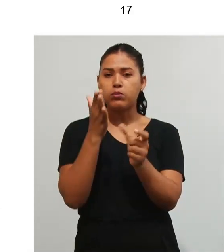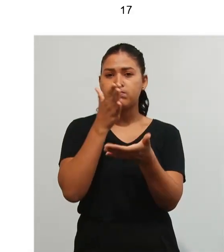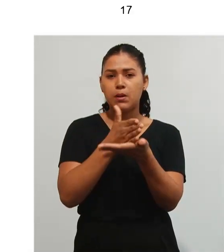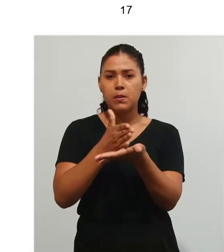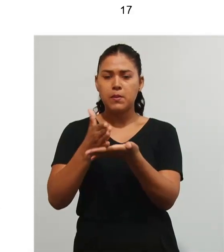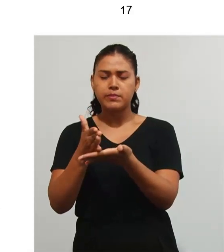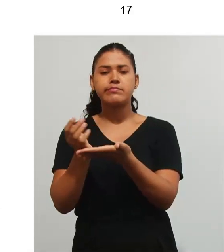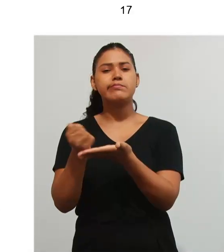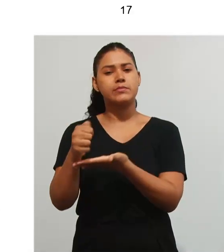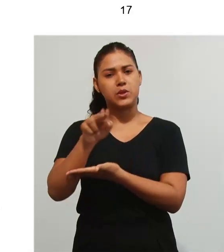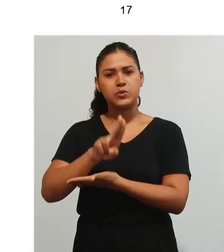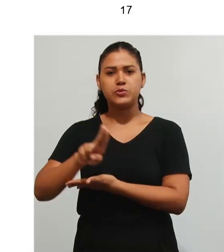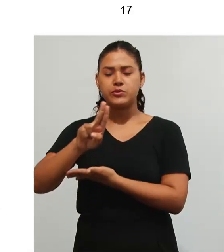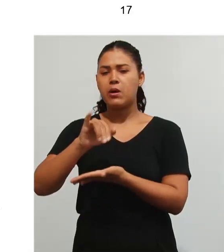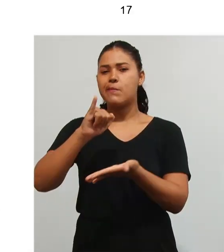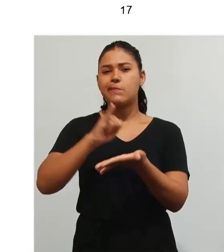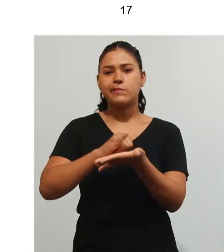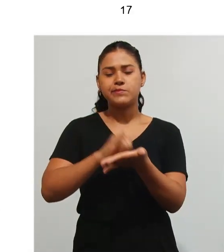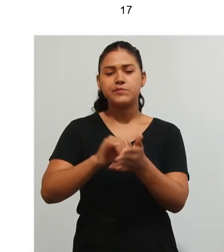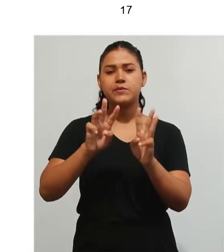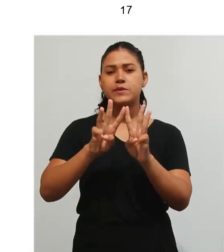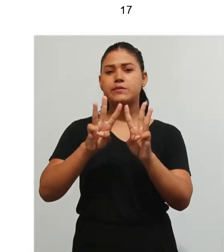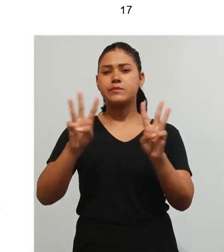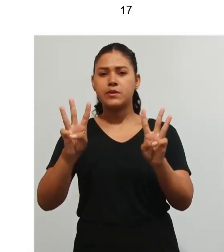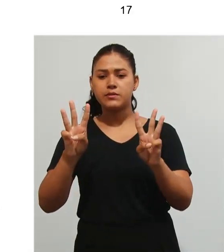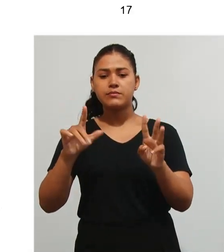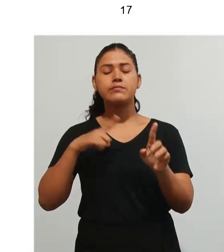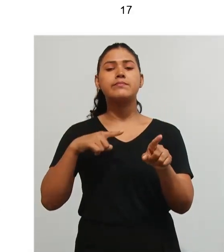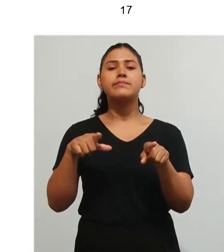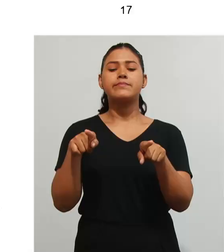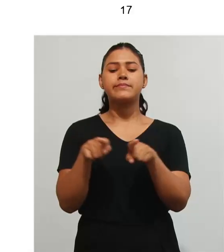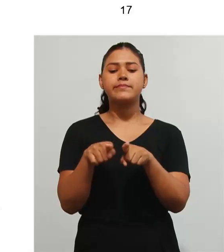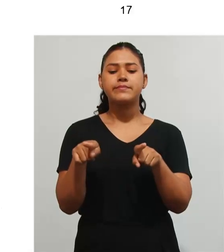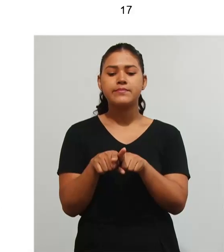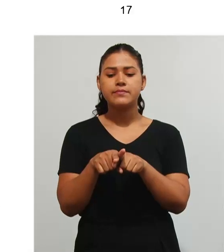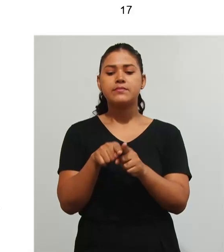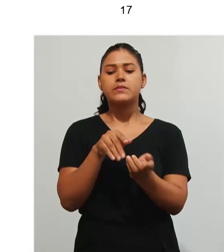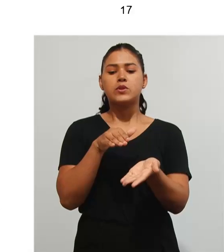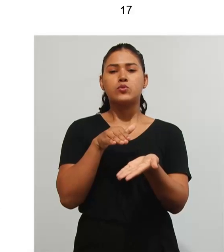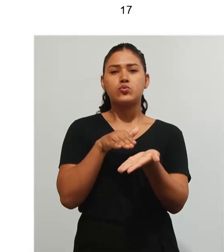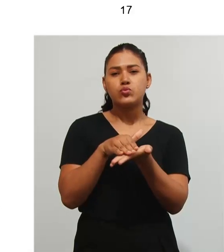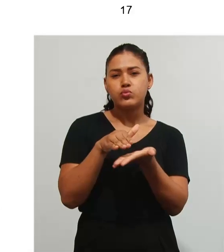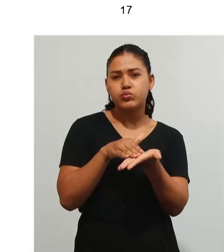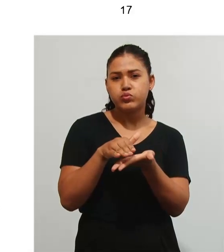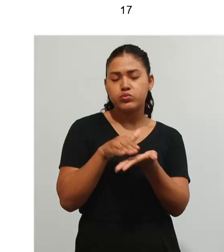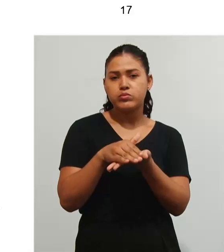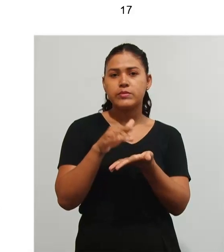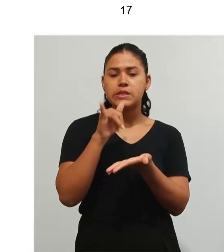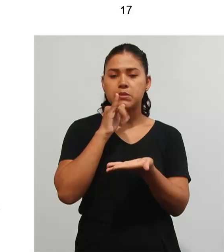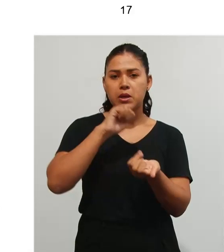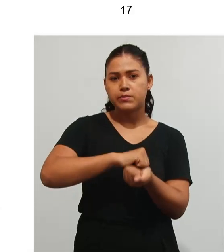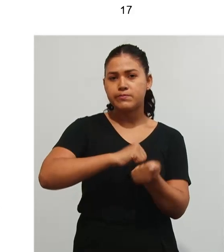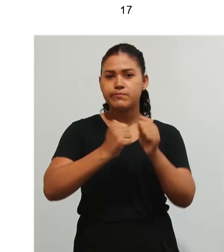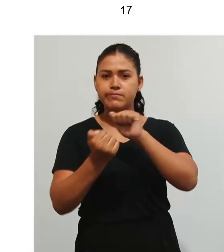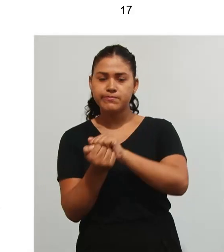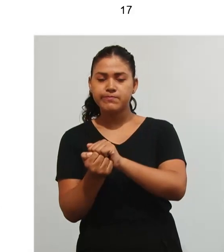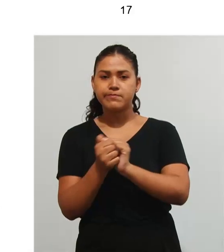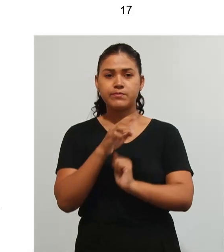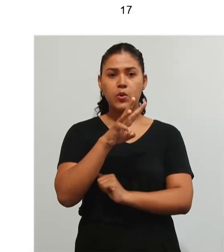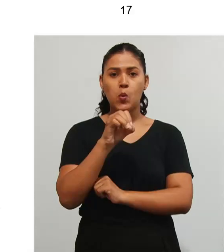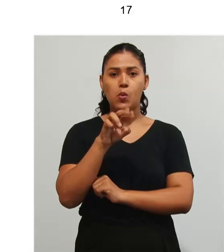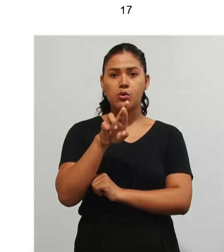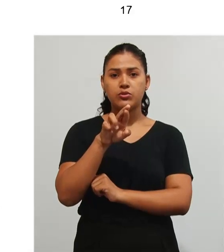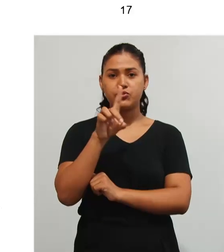temos o PDF Creator, que é uma espécie de uma impressora virtual, quando eu preciso, por exemplo, converter, né, um arquivo do Word